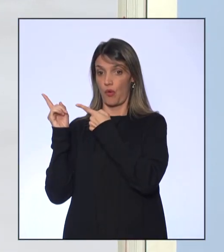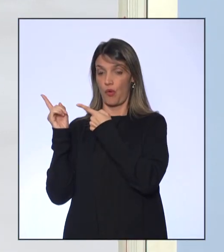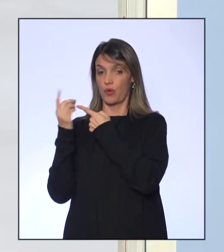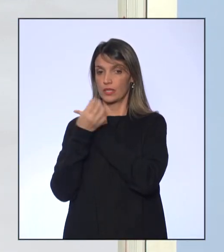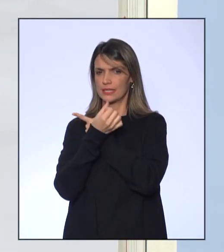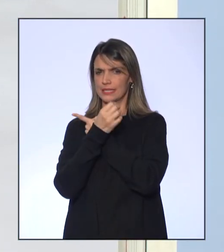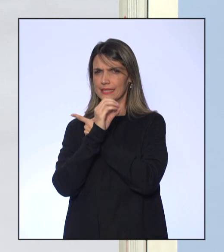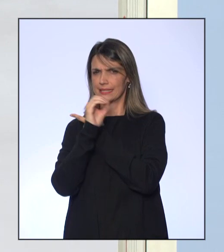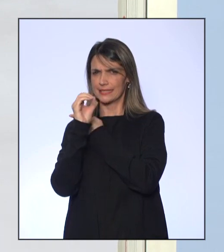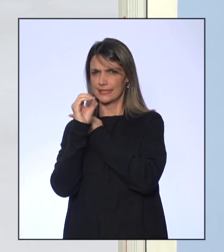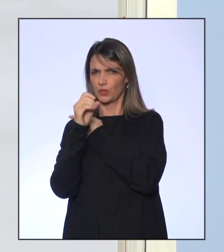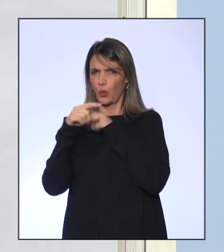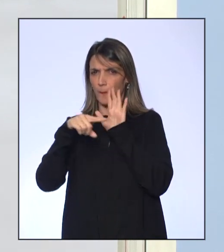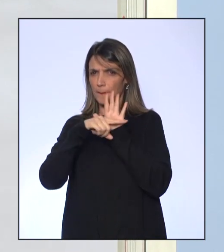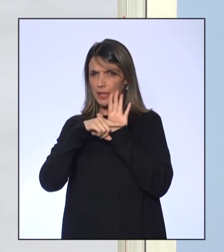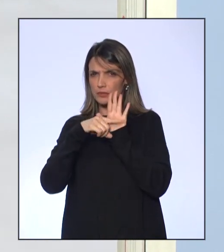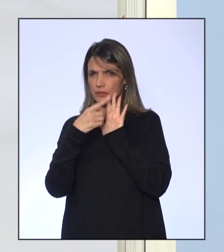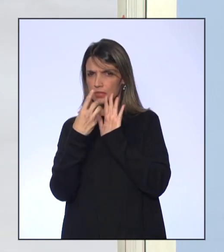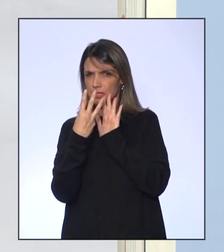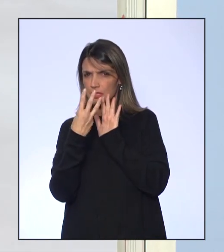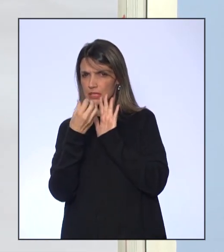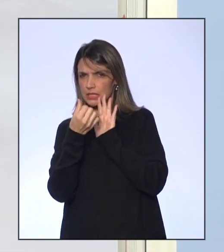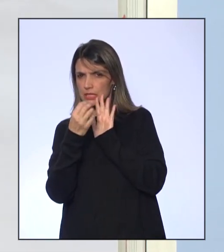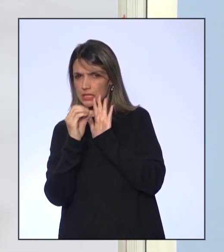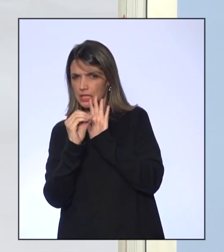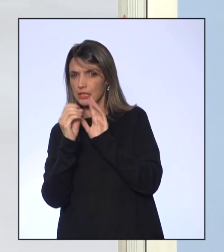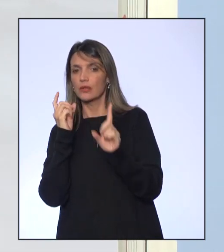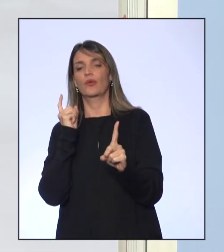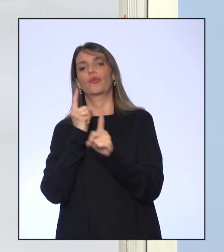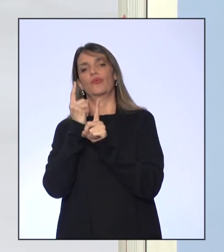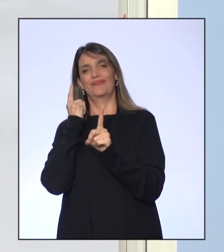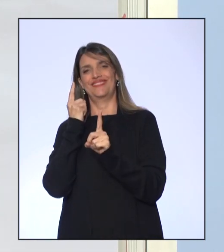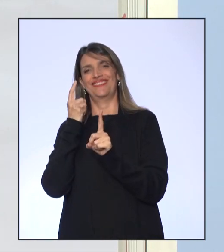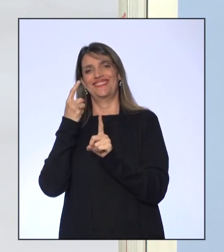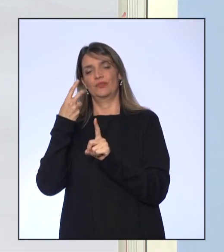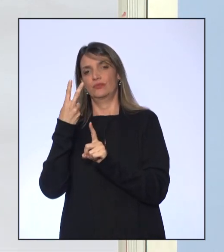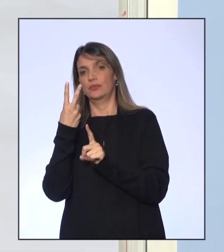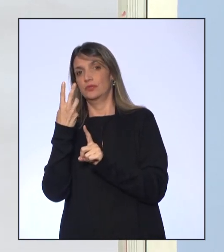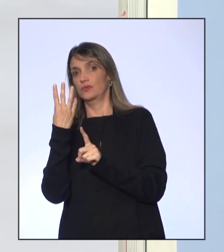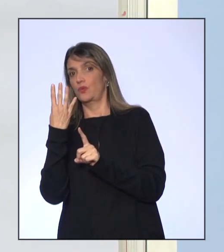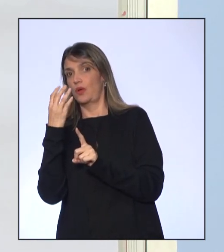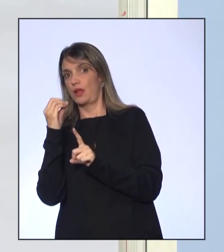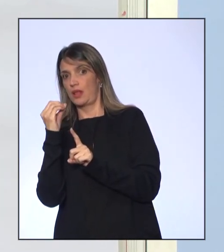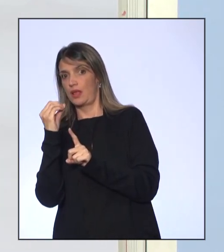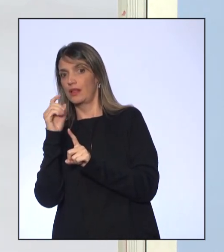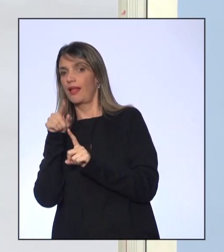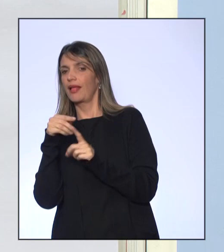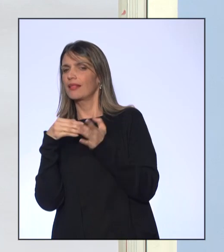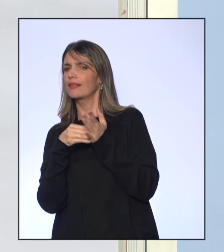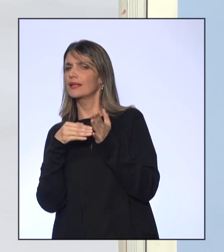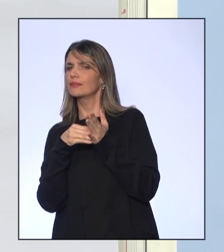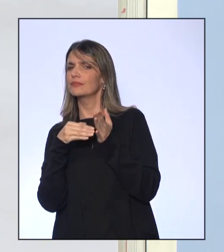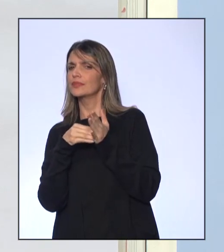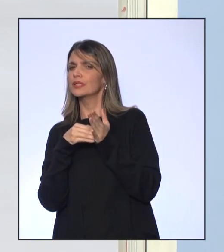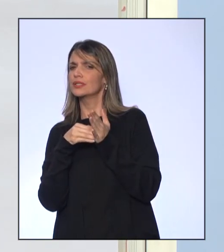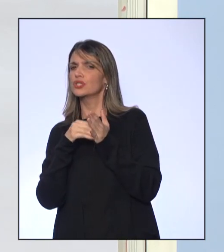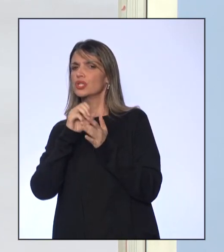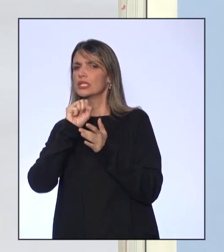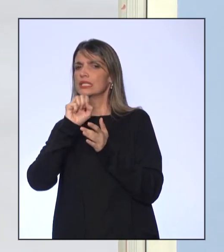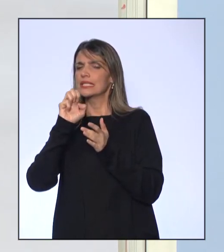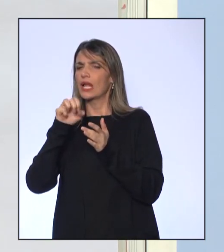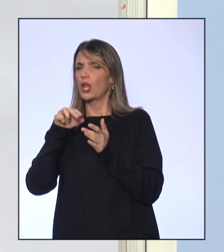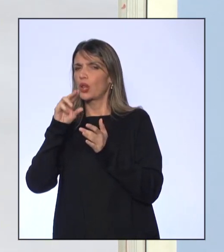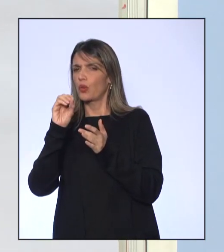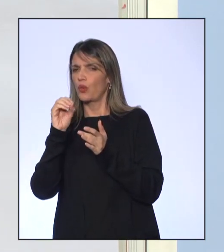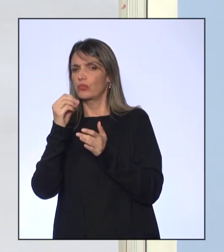- 360 achei o 240 vem quem tá no limite cena 240 vai